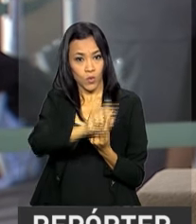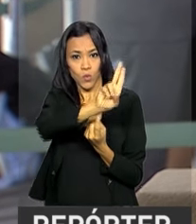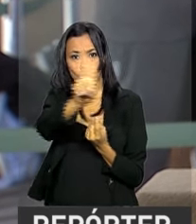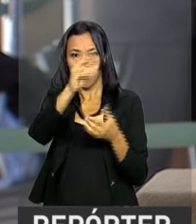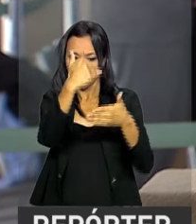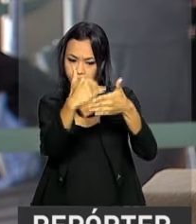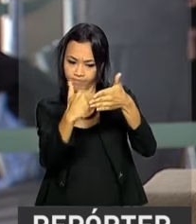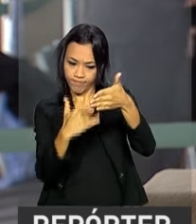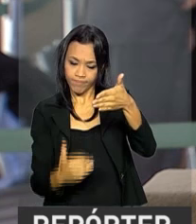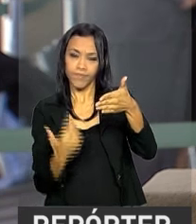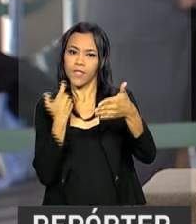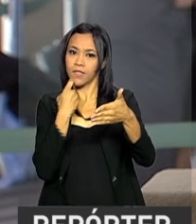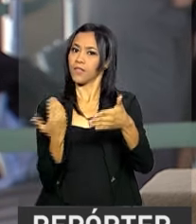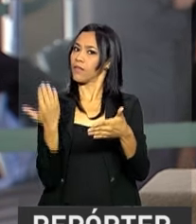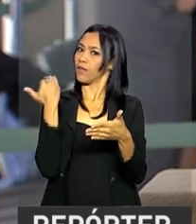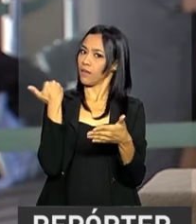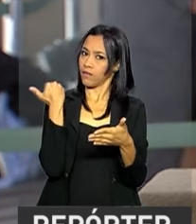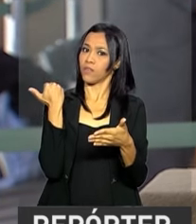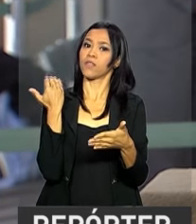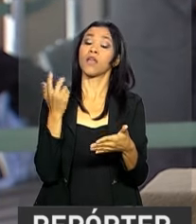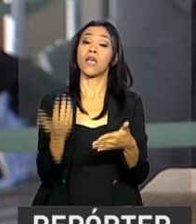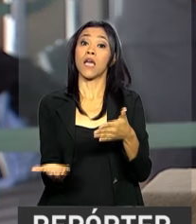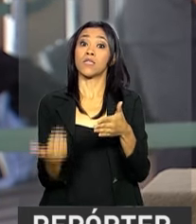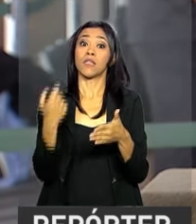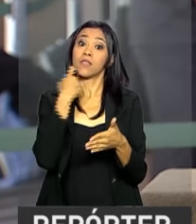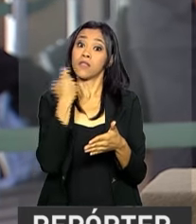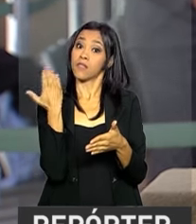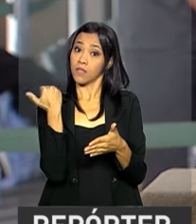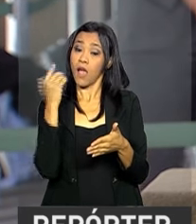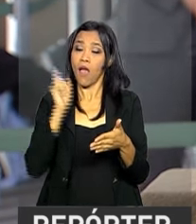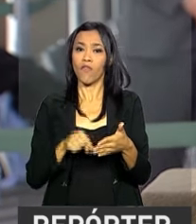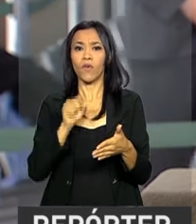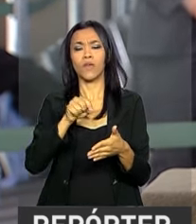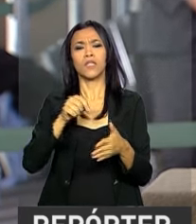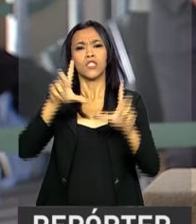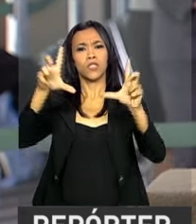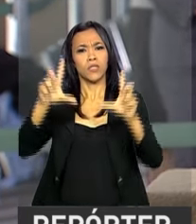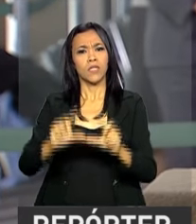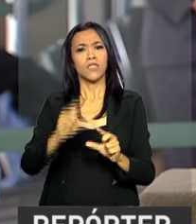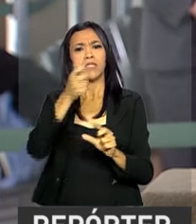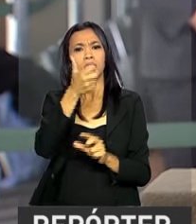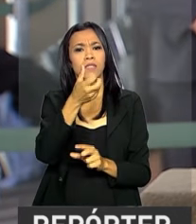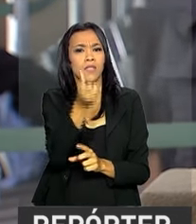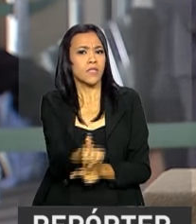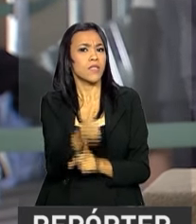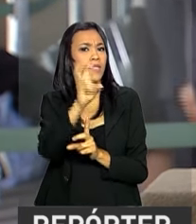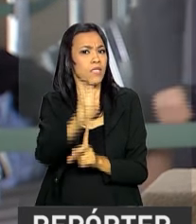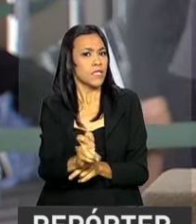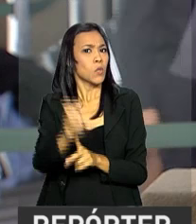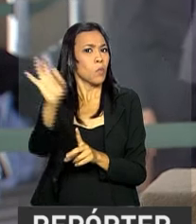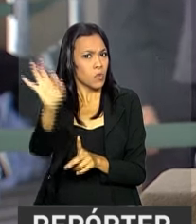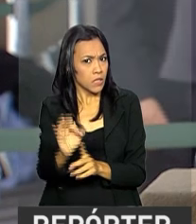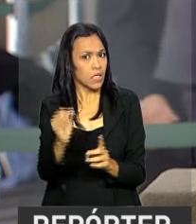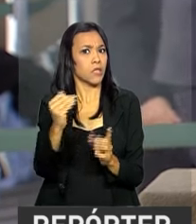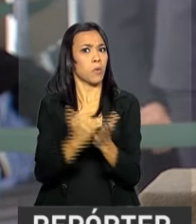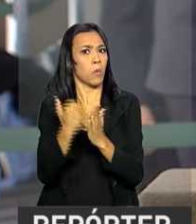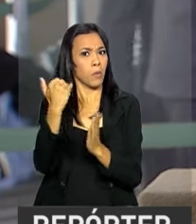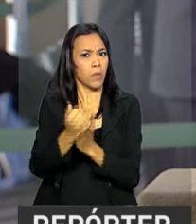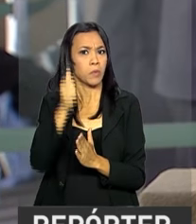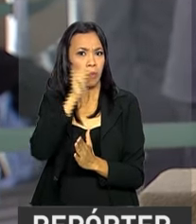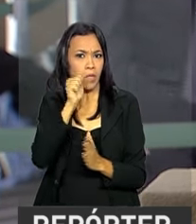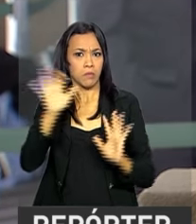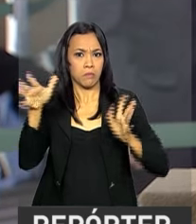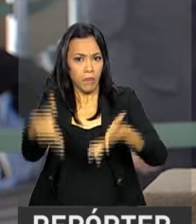na última sexta-feira e nessa última nomeação houve um aumento de 65% na participação feminina. Também houve uma